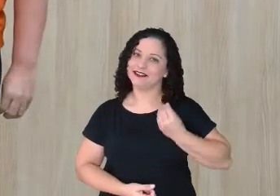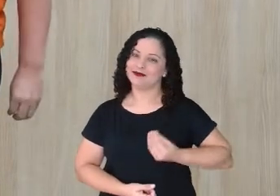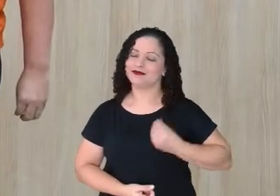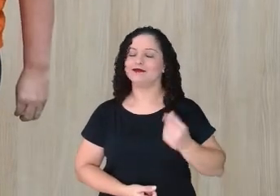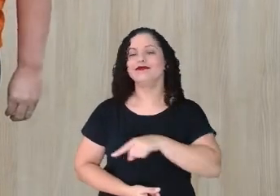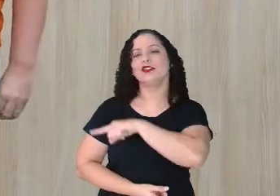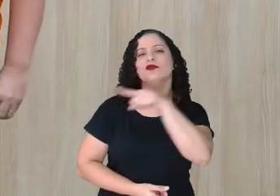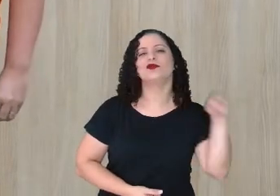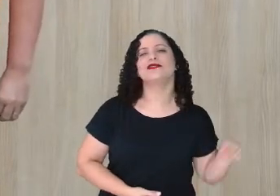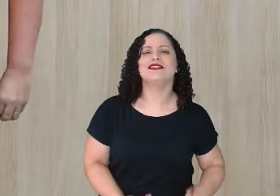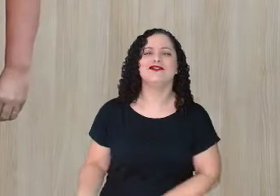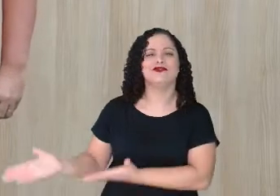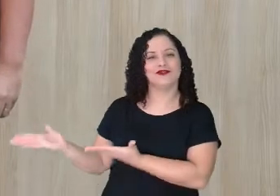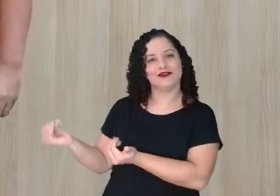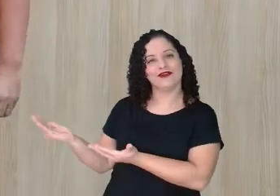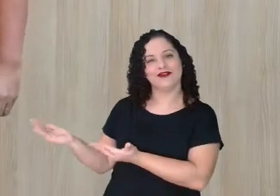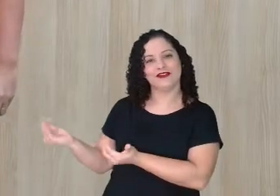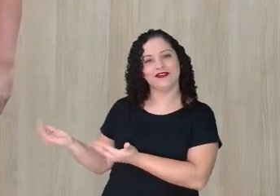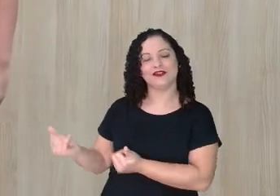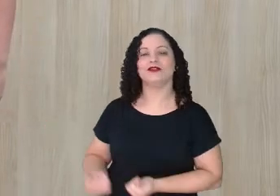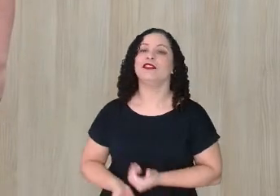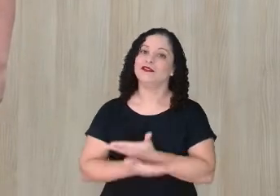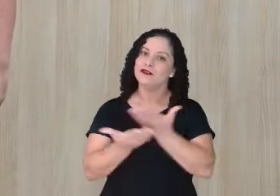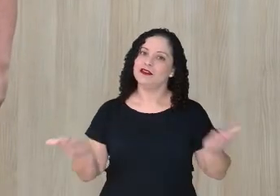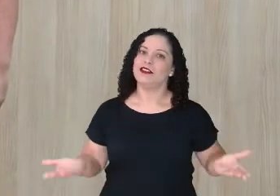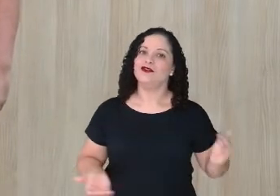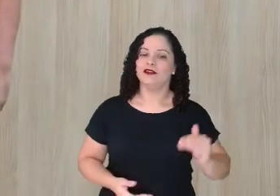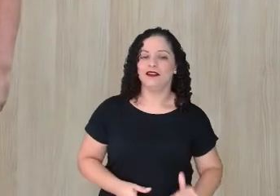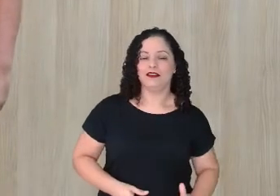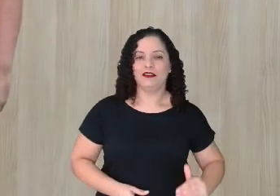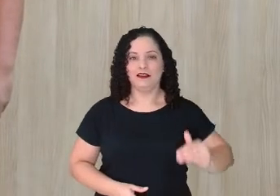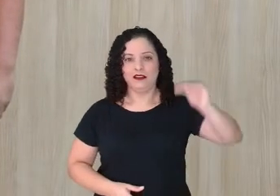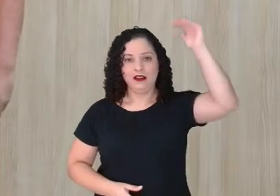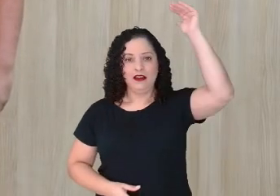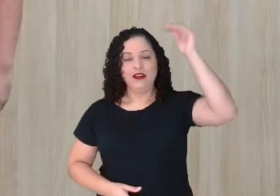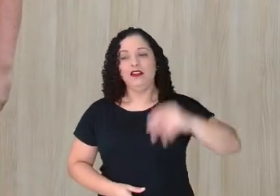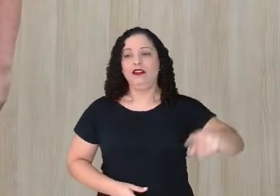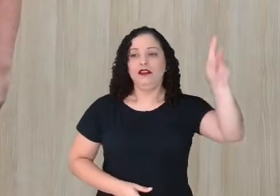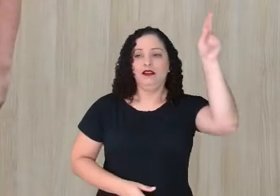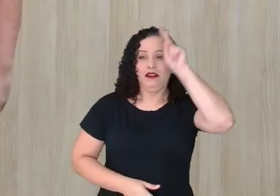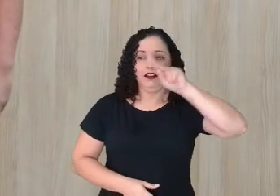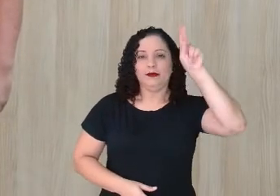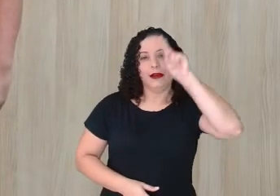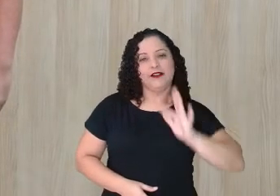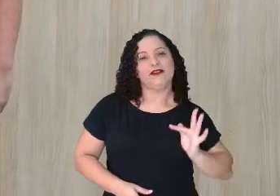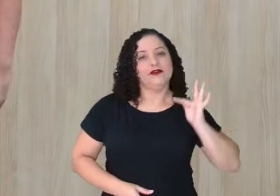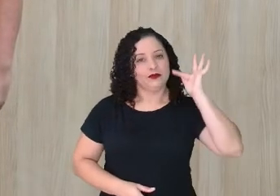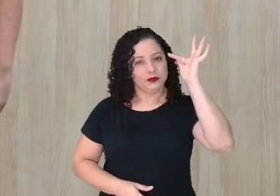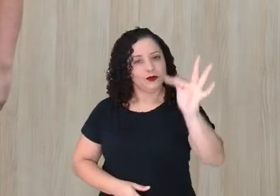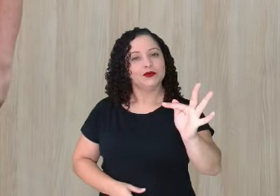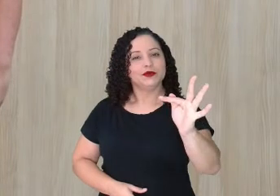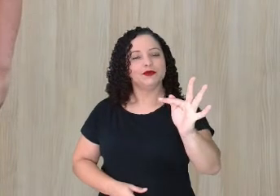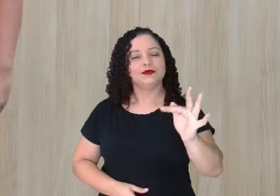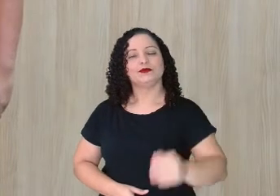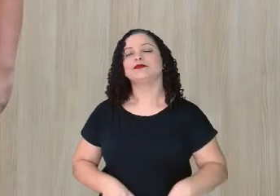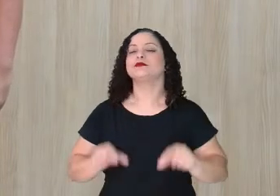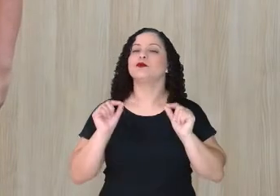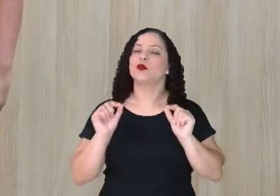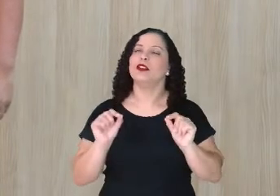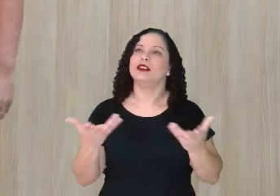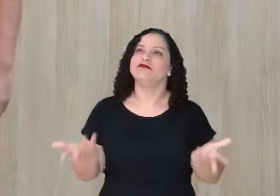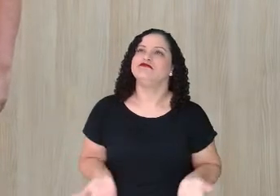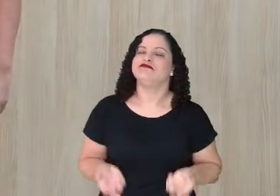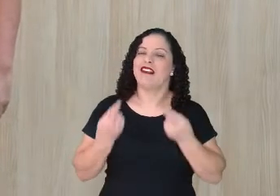são novinhos, mas irão crescer, irão lembrar lá na frente de que